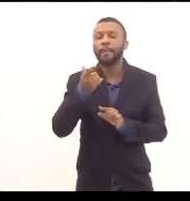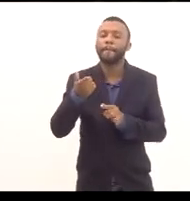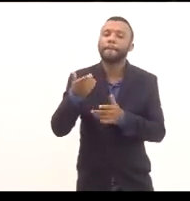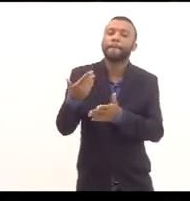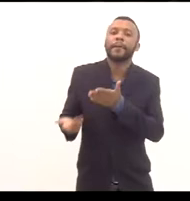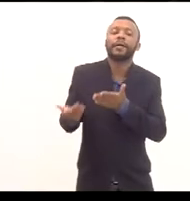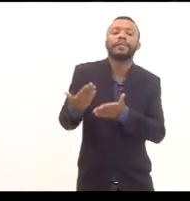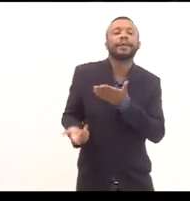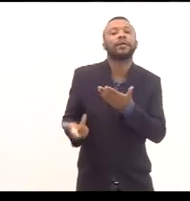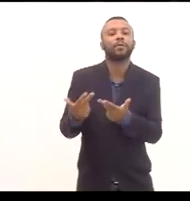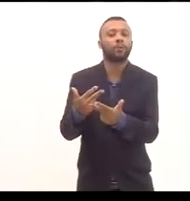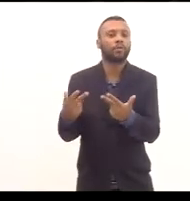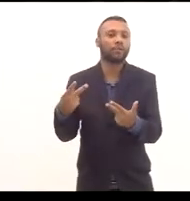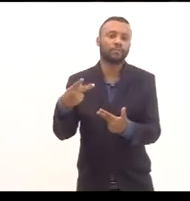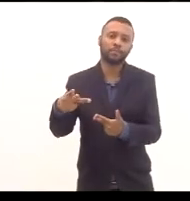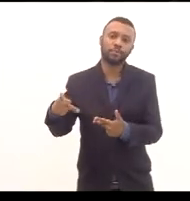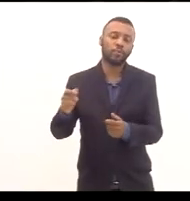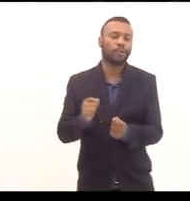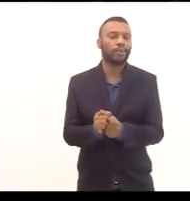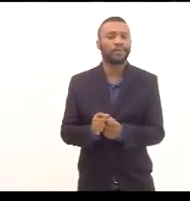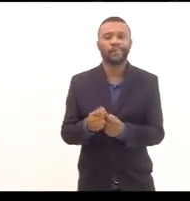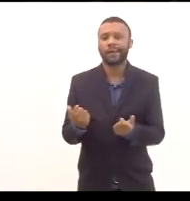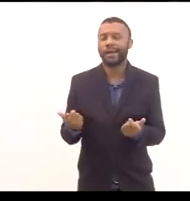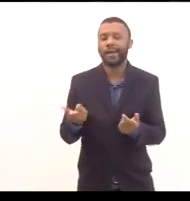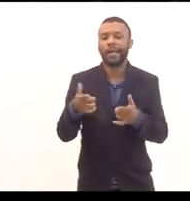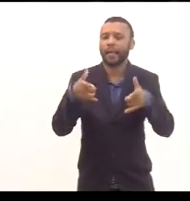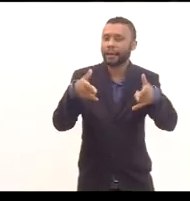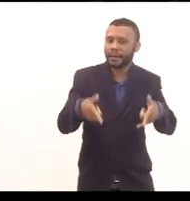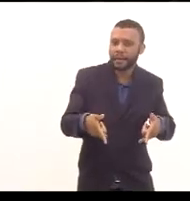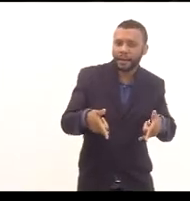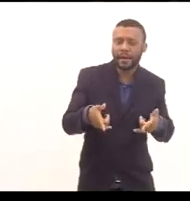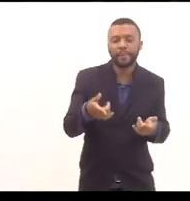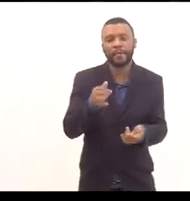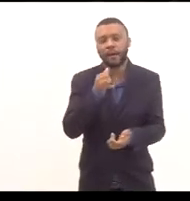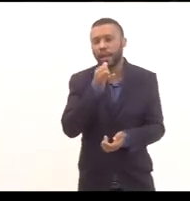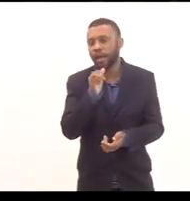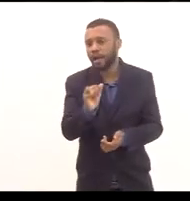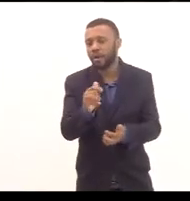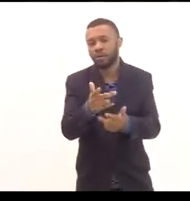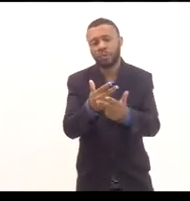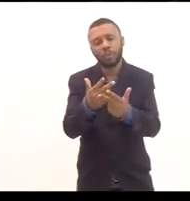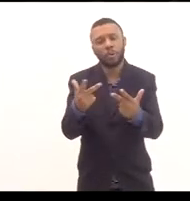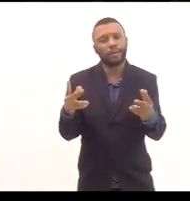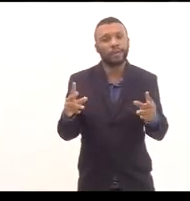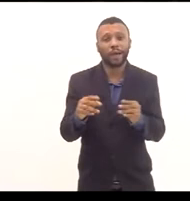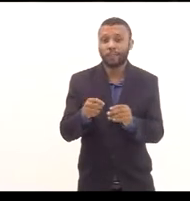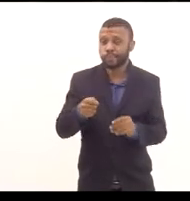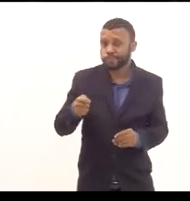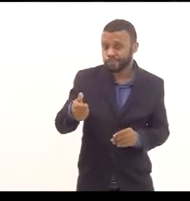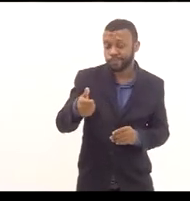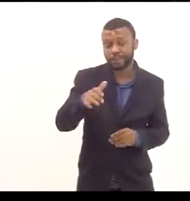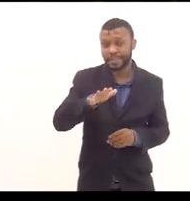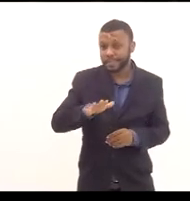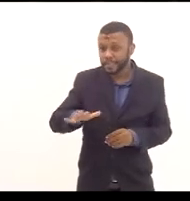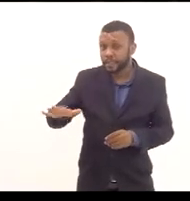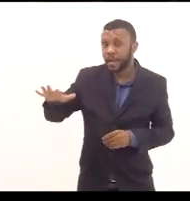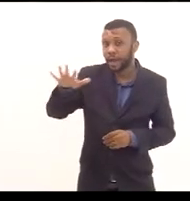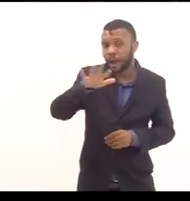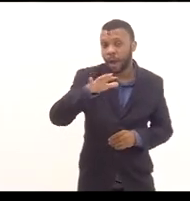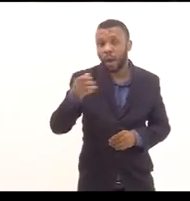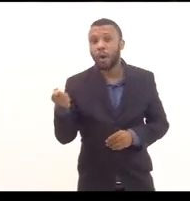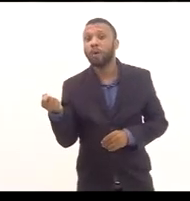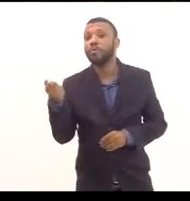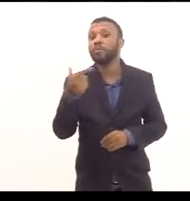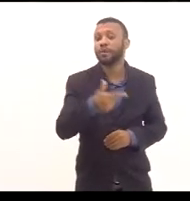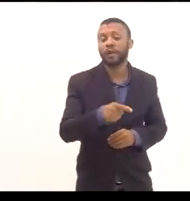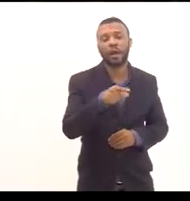né e é móveis e eletrodomésticos etc então é um é um benefício até que vai ser mais amplo do